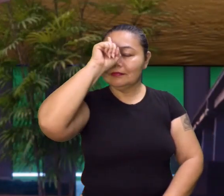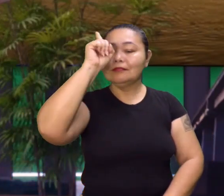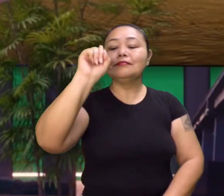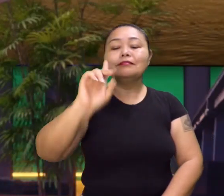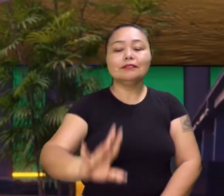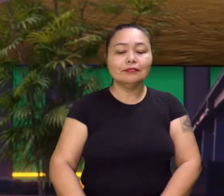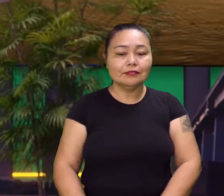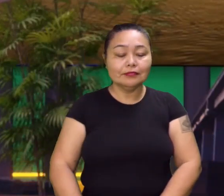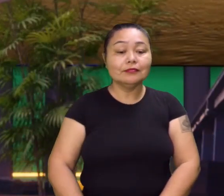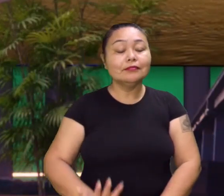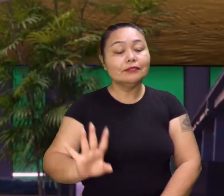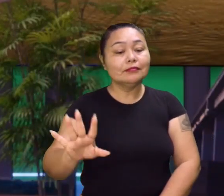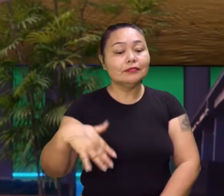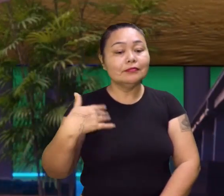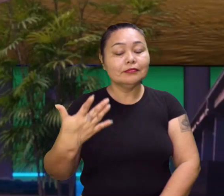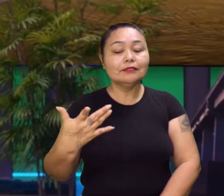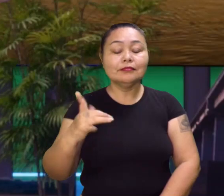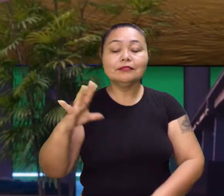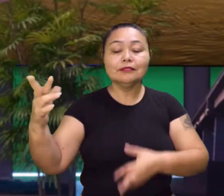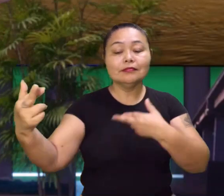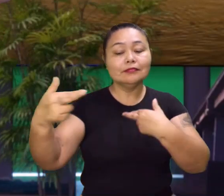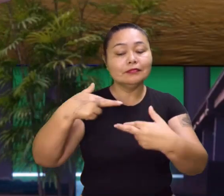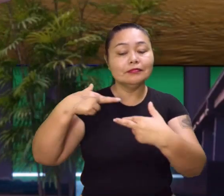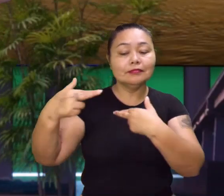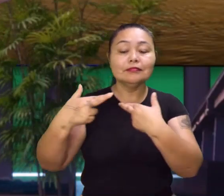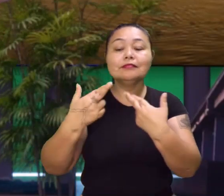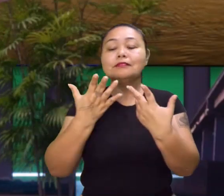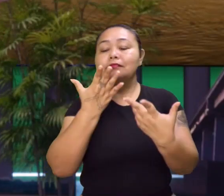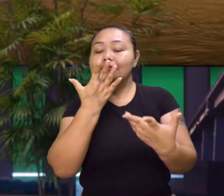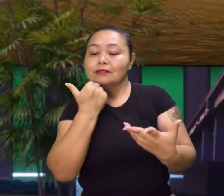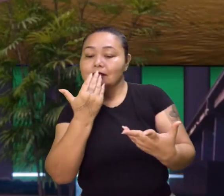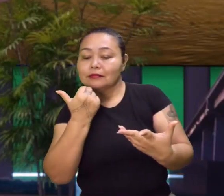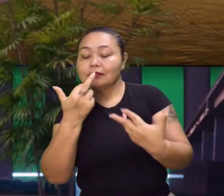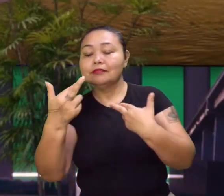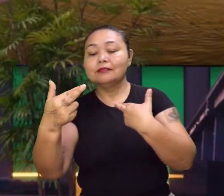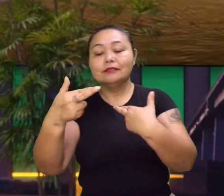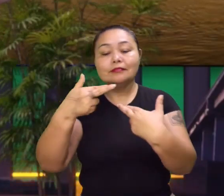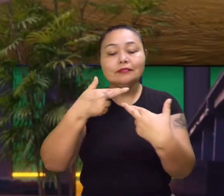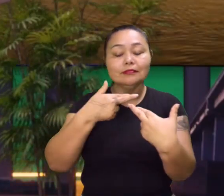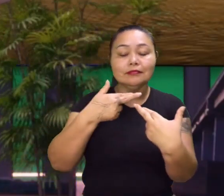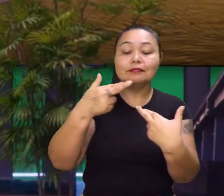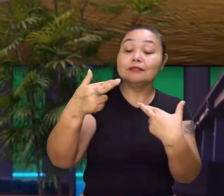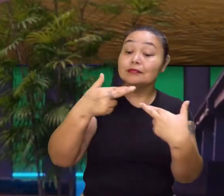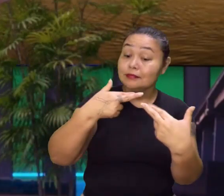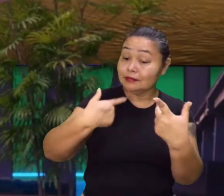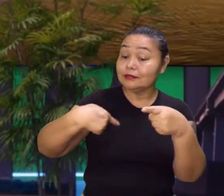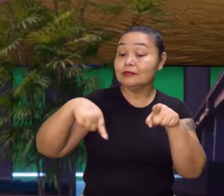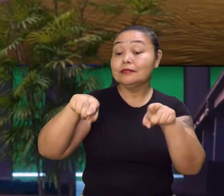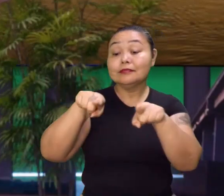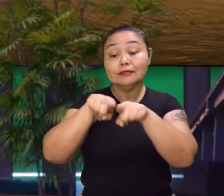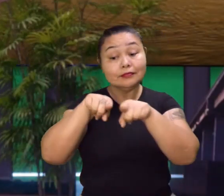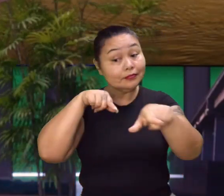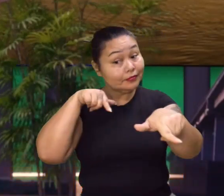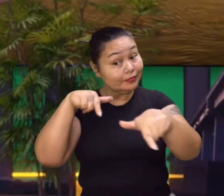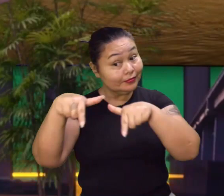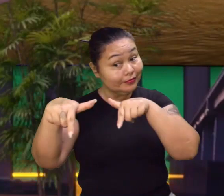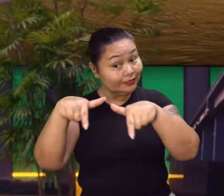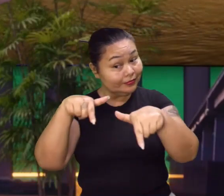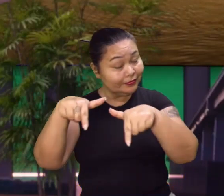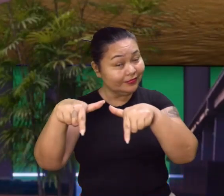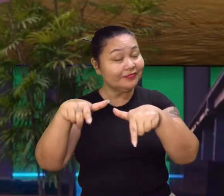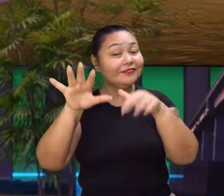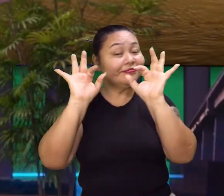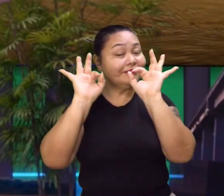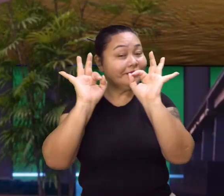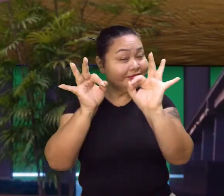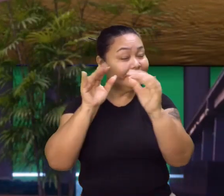dia, inclusive está relacionado com a nossa alimentação, não é isso? Com o nosso trabalho. Muito bem.